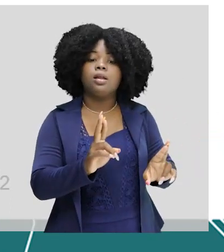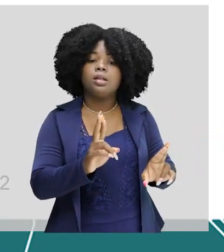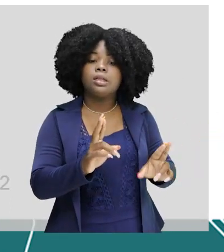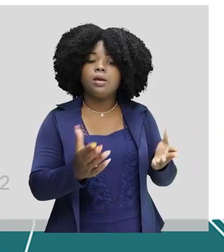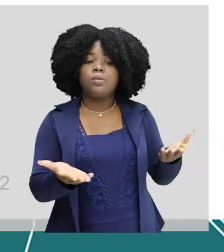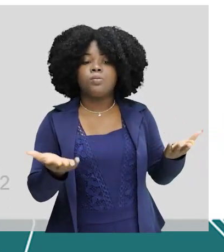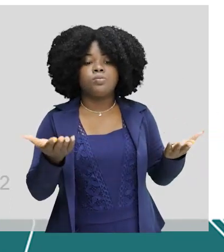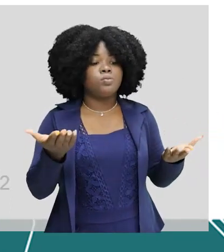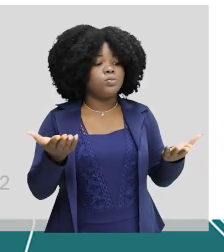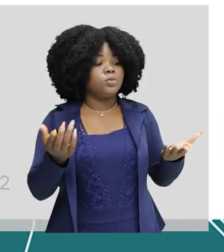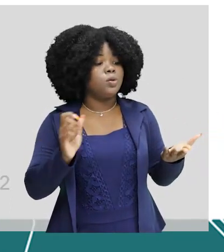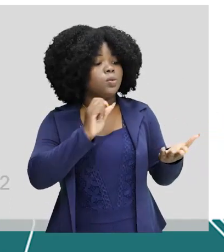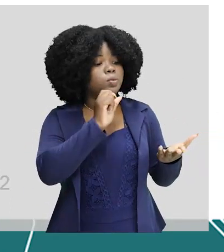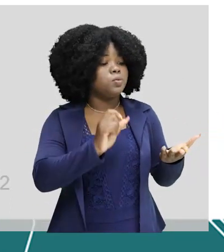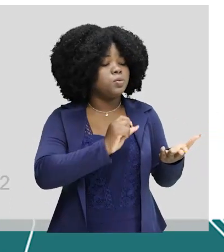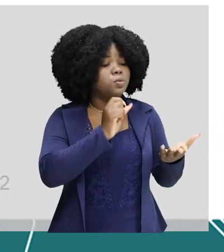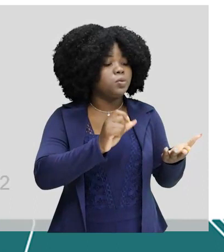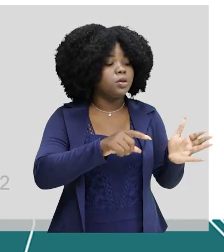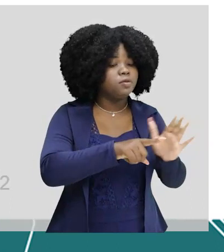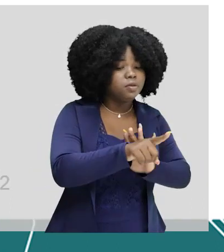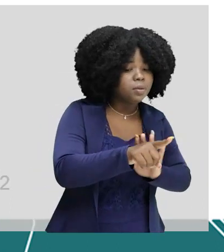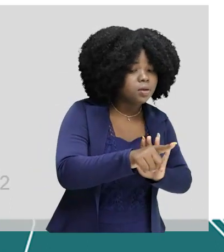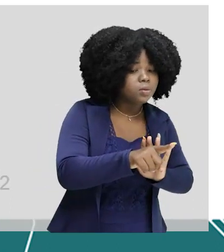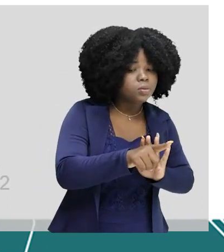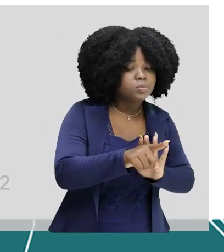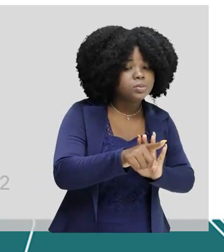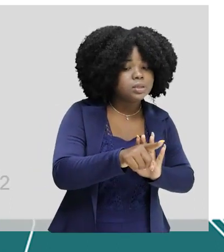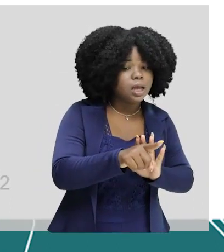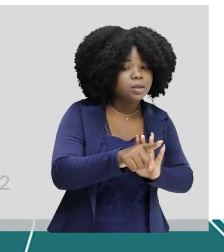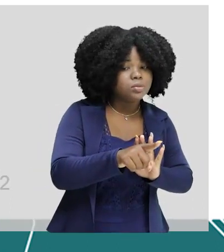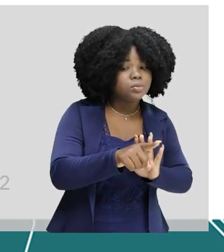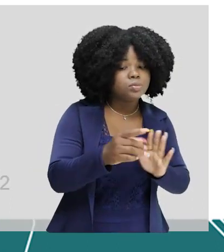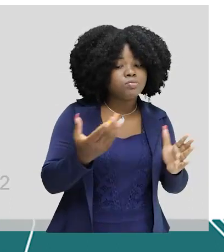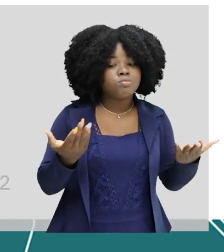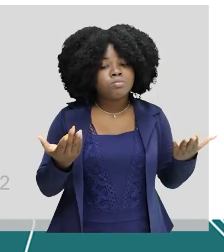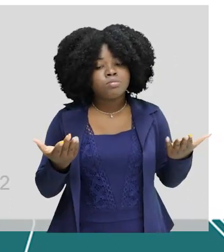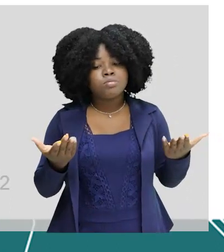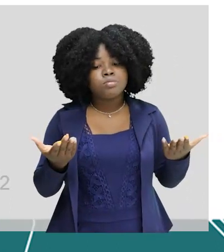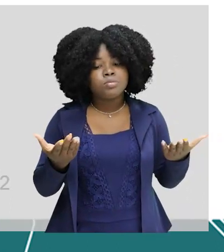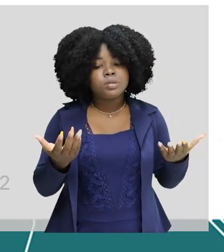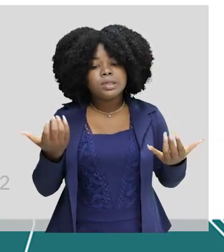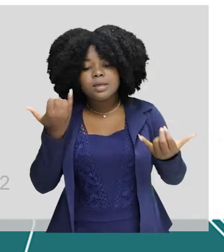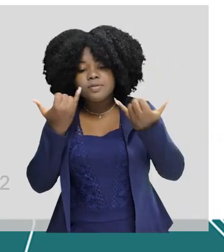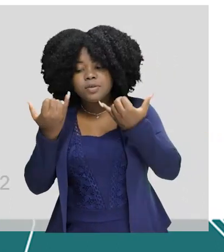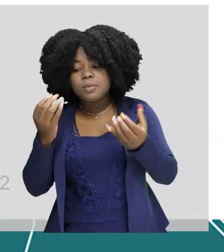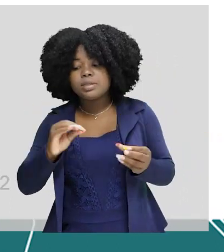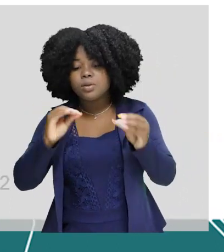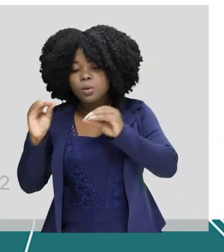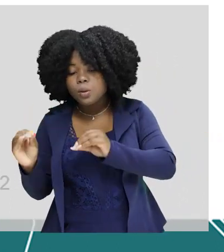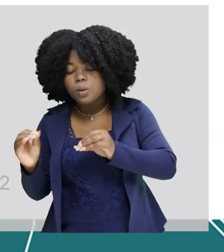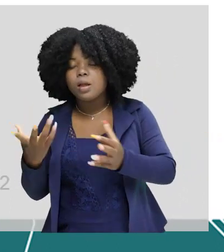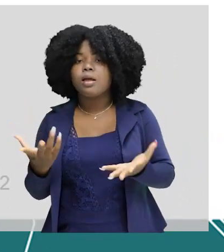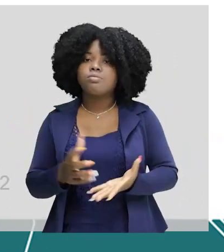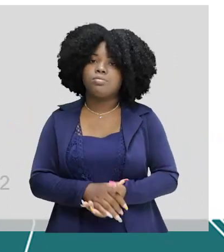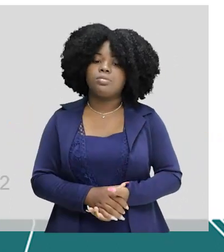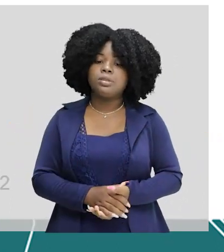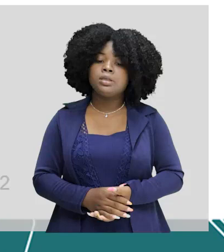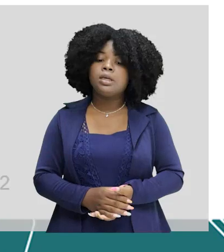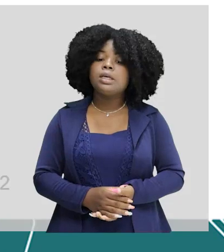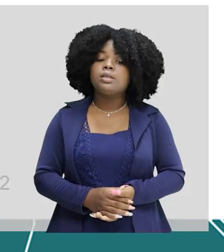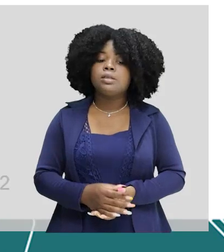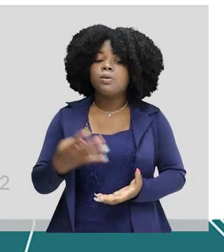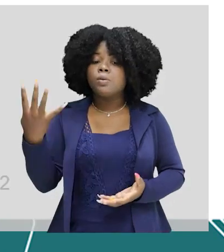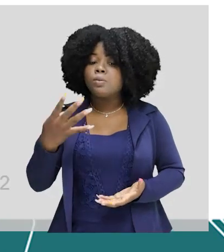e o que foi pedido na própria equação. Esse momento aqui é extremamente